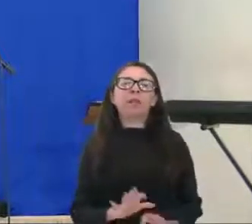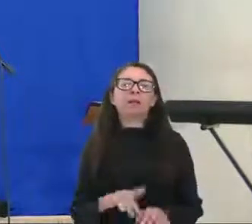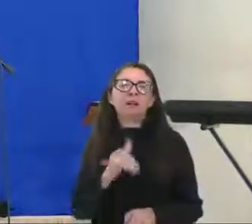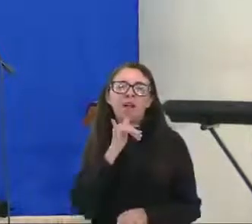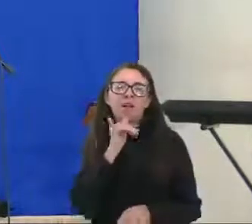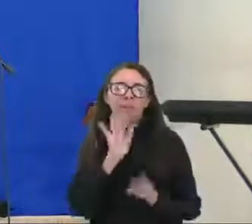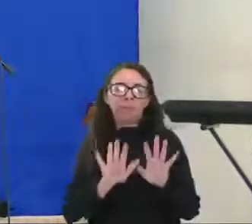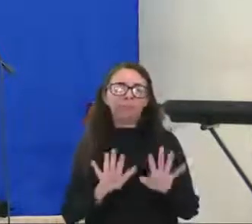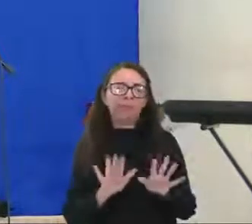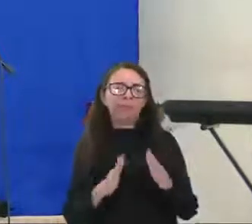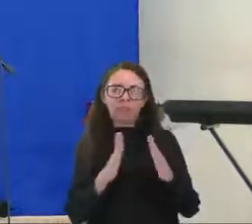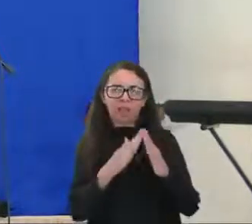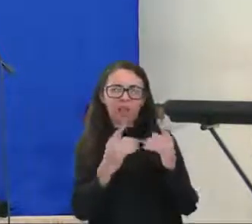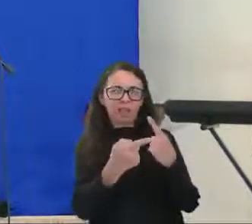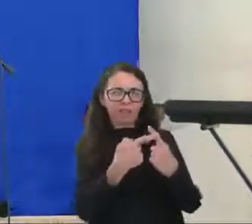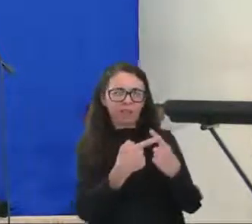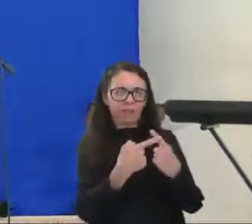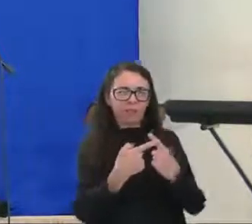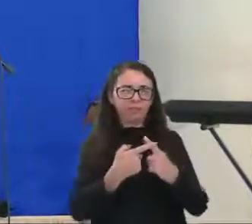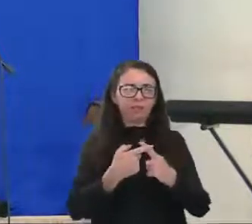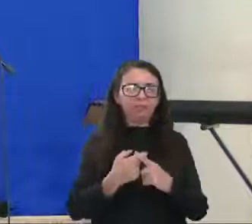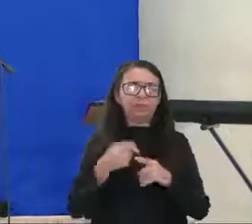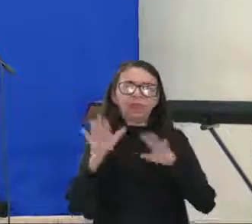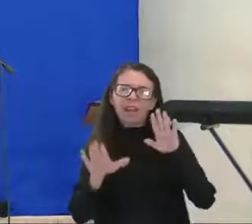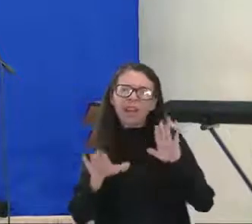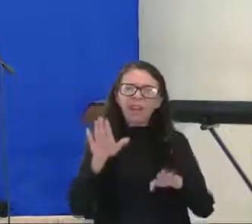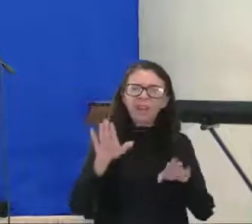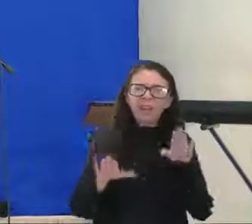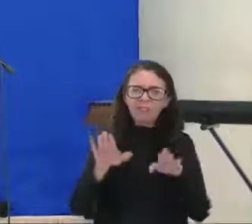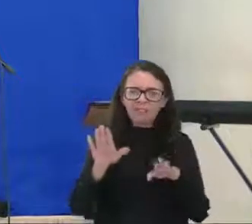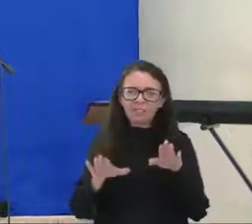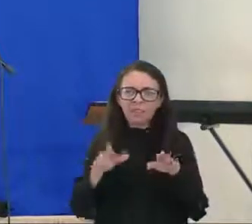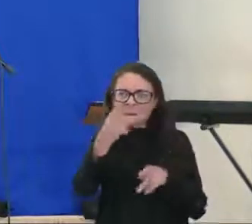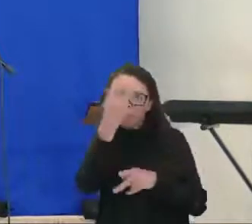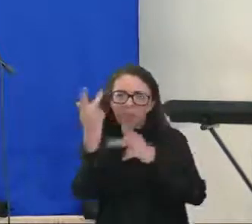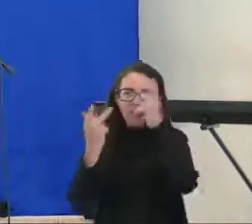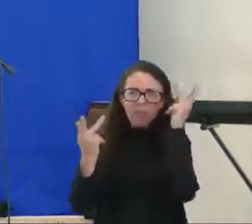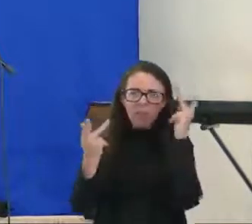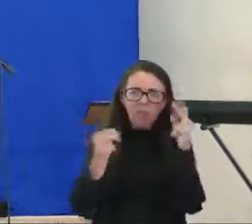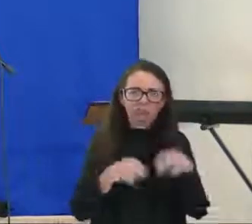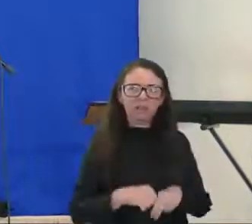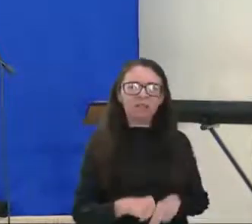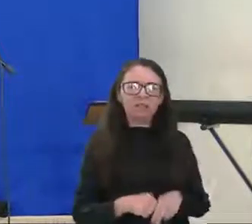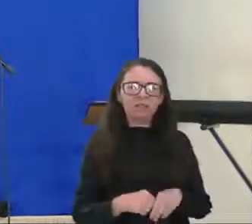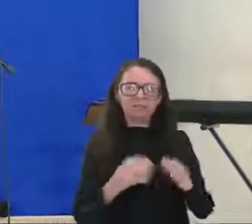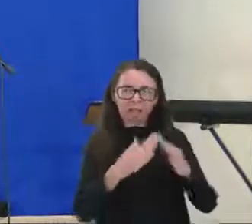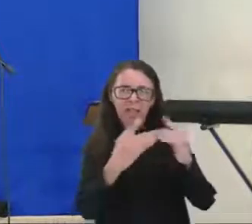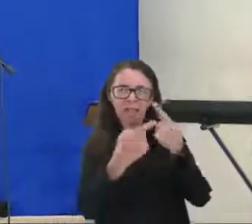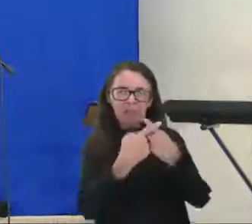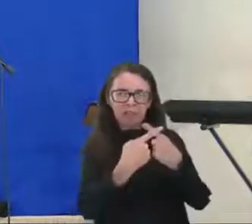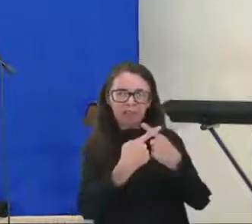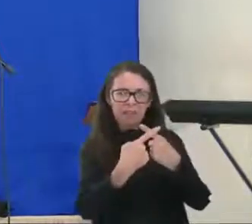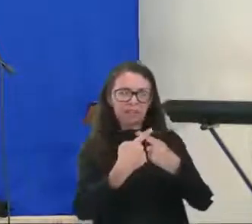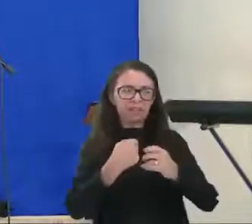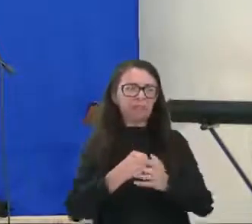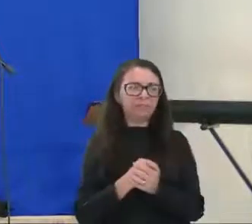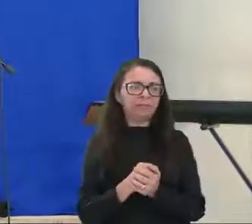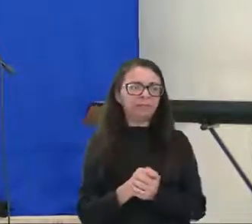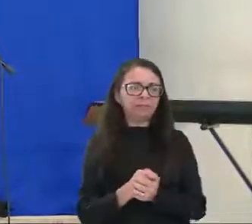dons espirituais, eles às vezes enfrentam alguma dificuldade por pensarem que Deus lhes dá alguma